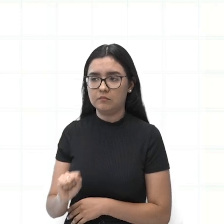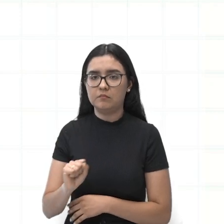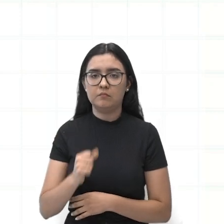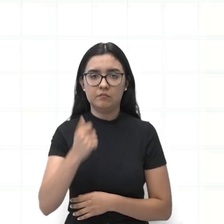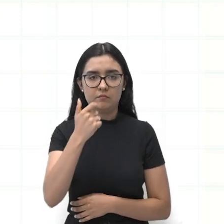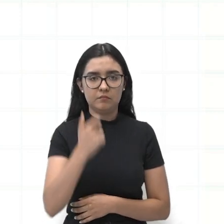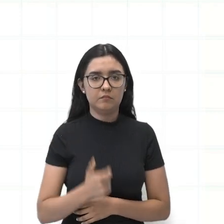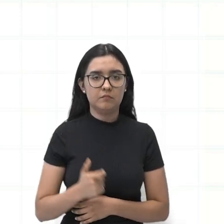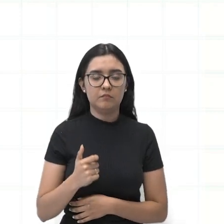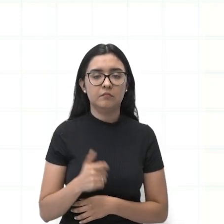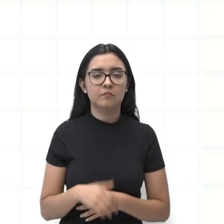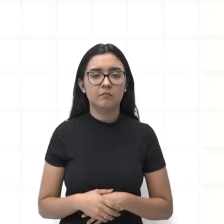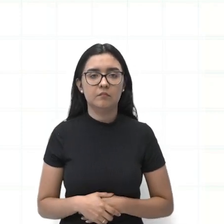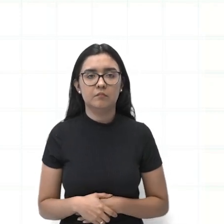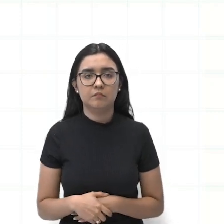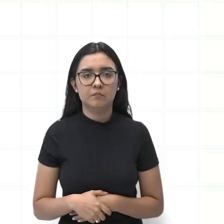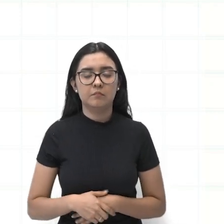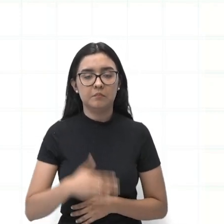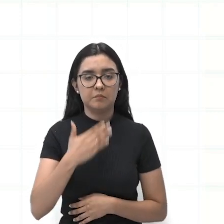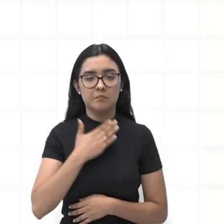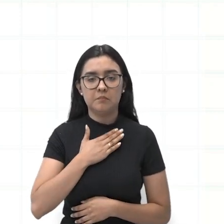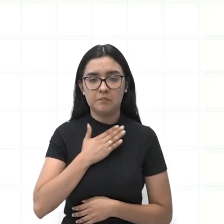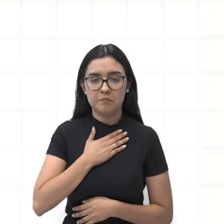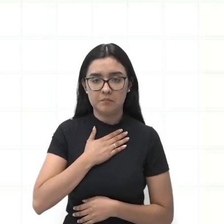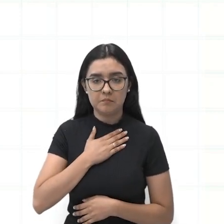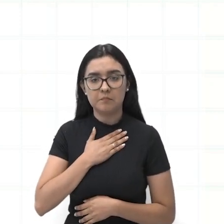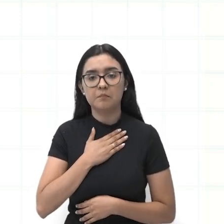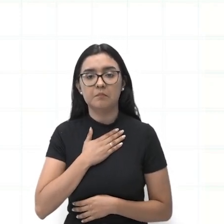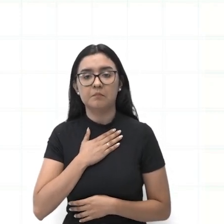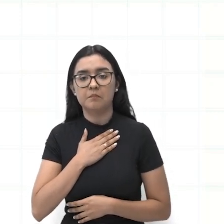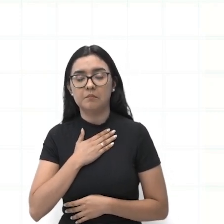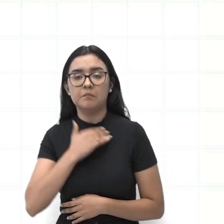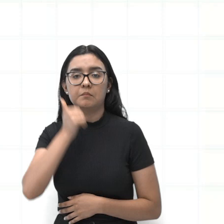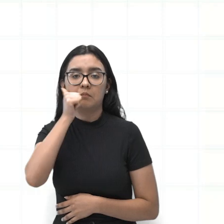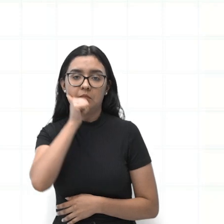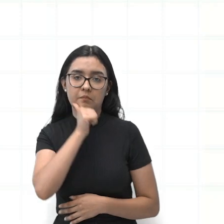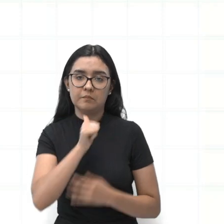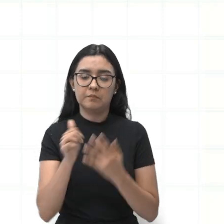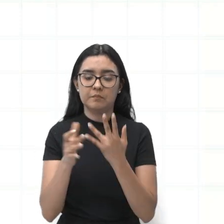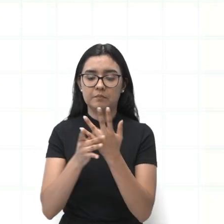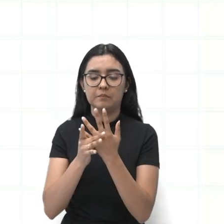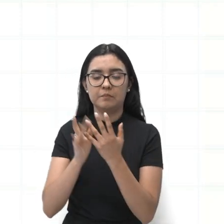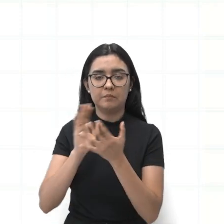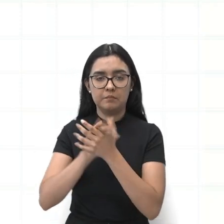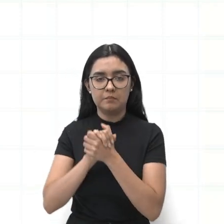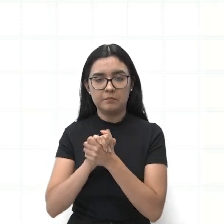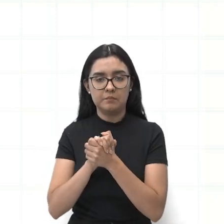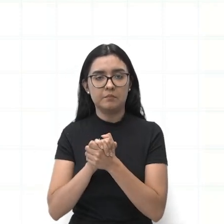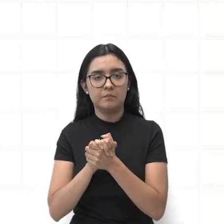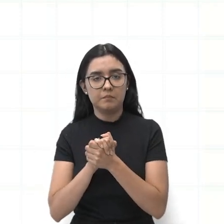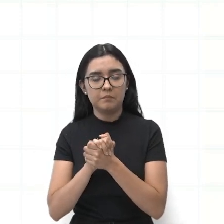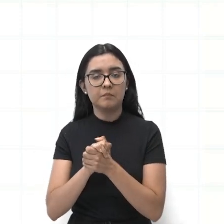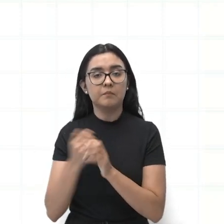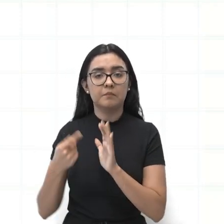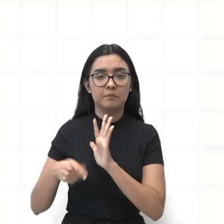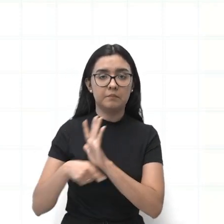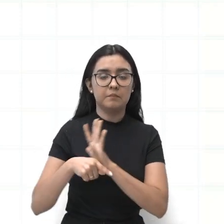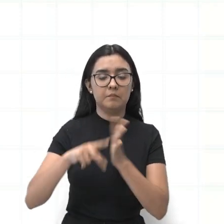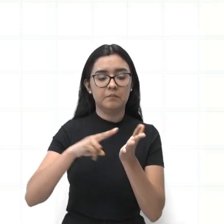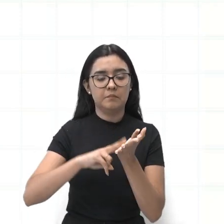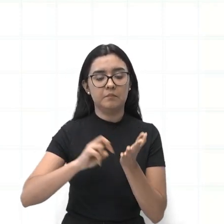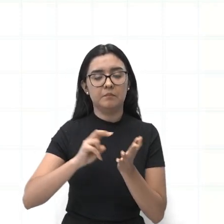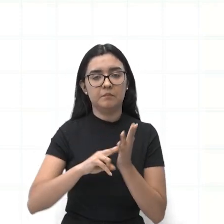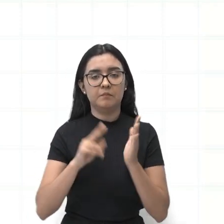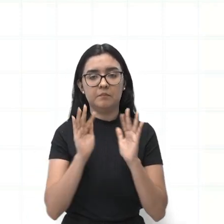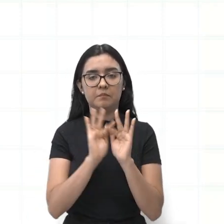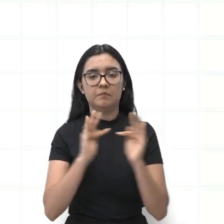eu, me, eu, né? My wife, minha esposa. Olha aqui, ó, mais um membro familiar, né? Parte do